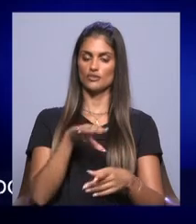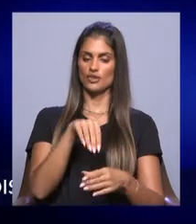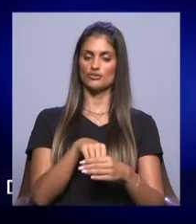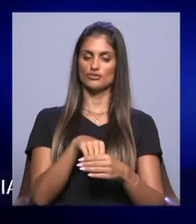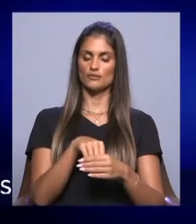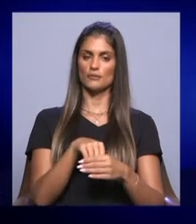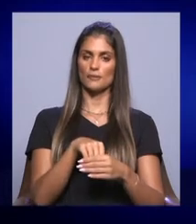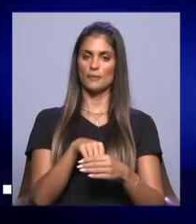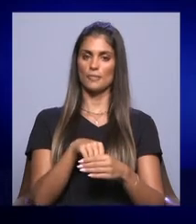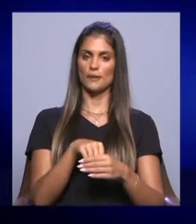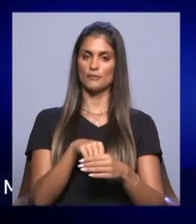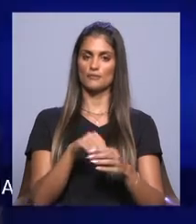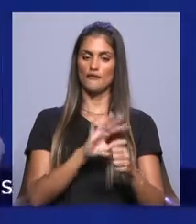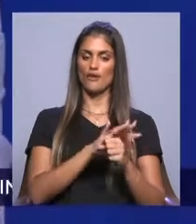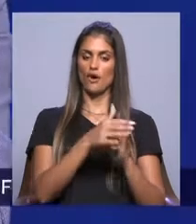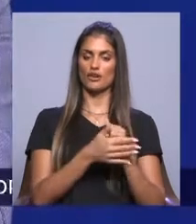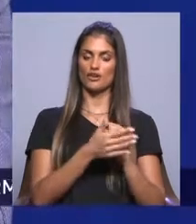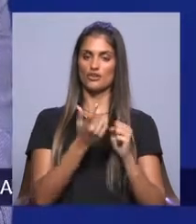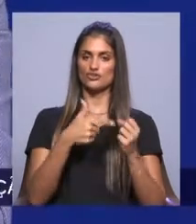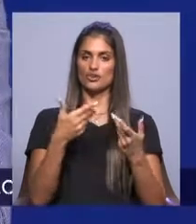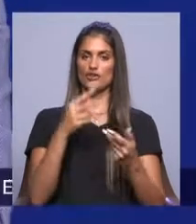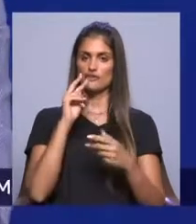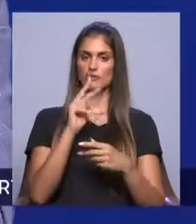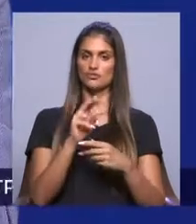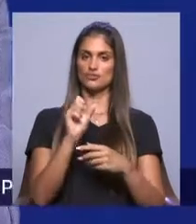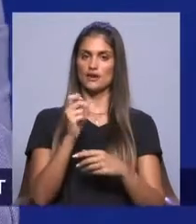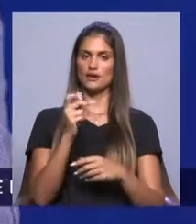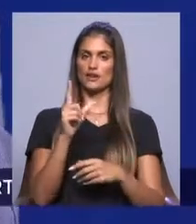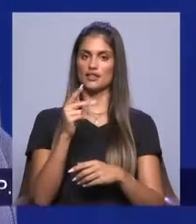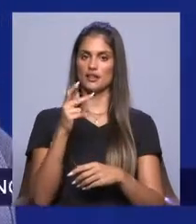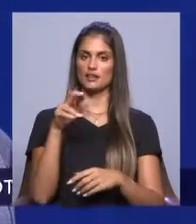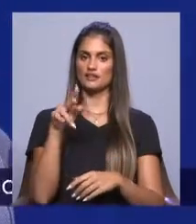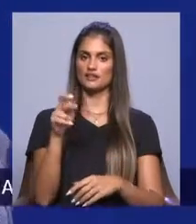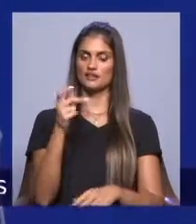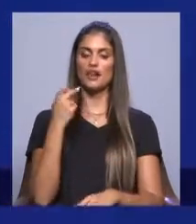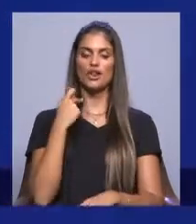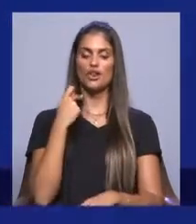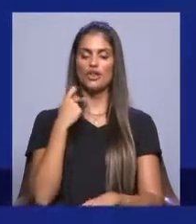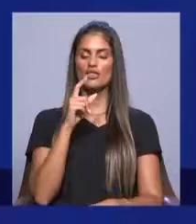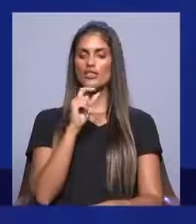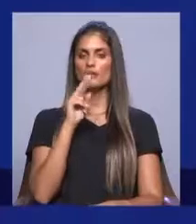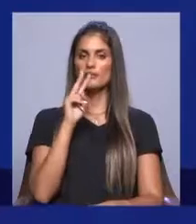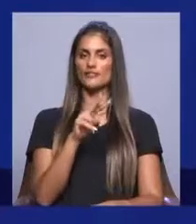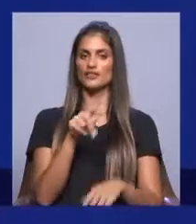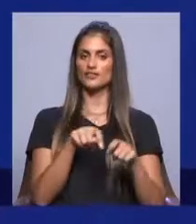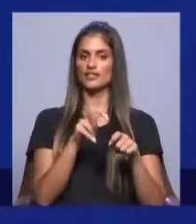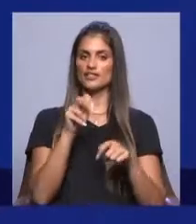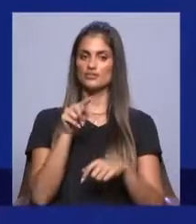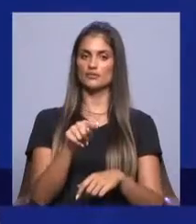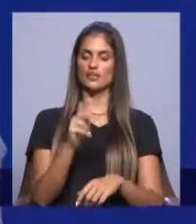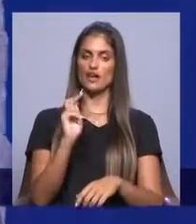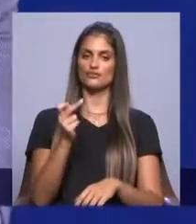para as periferias. E, portanto, nós agora encontramos aqui uma galáxia anã, ainda por cima conseguimos ter uma indicação do seu diâmetro, apenas 3.000